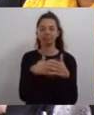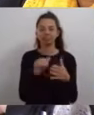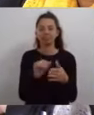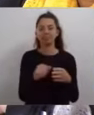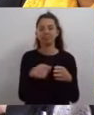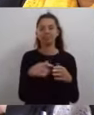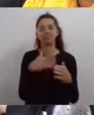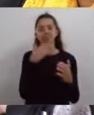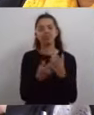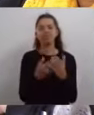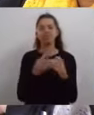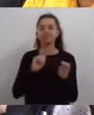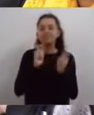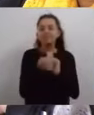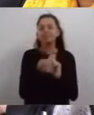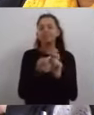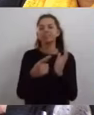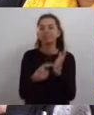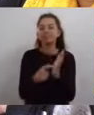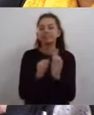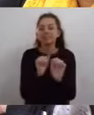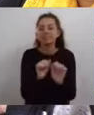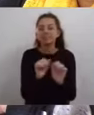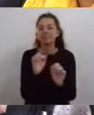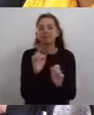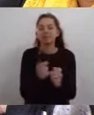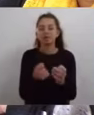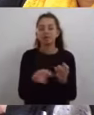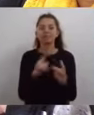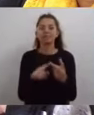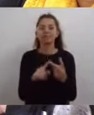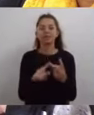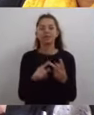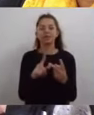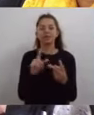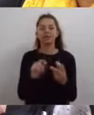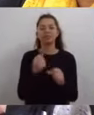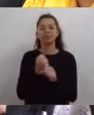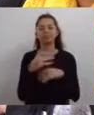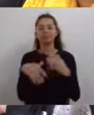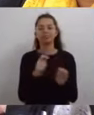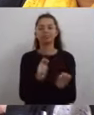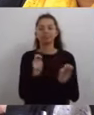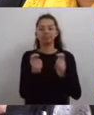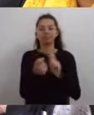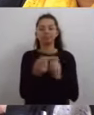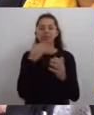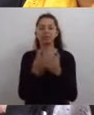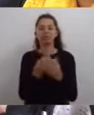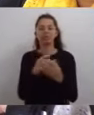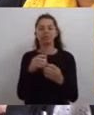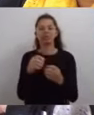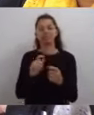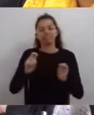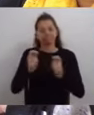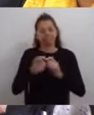orgânica, face à anterior, e que ajustamentos funcionais foram detectados que justificam esta nova orgânica? Relativamente ao